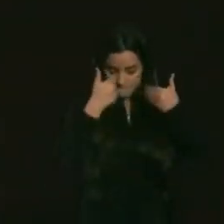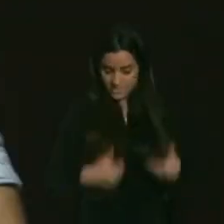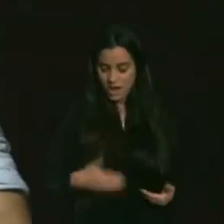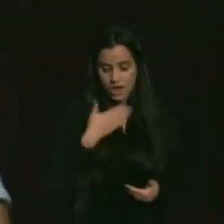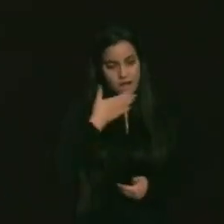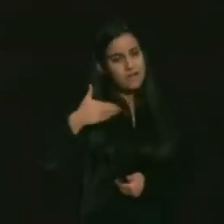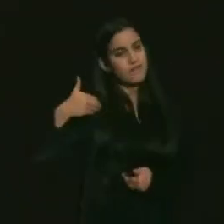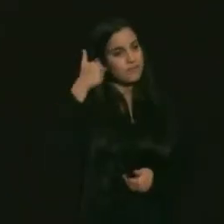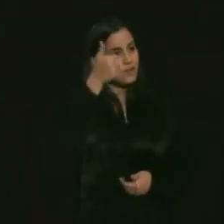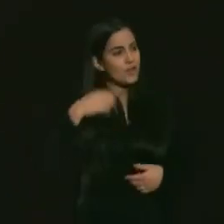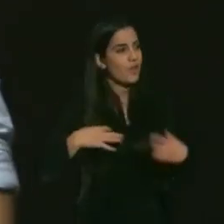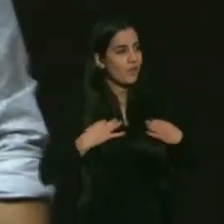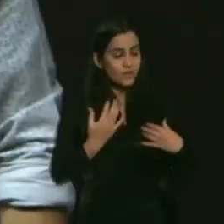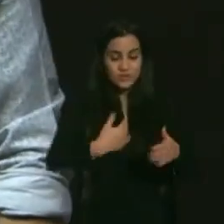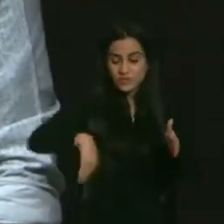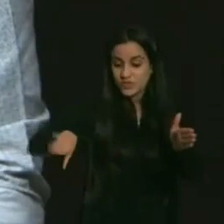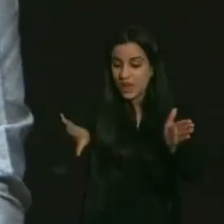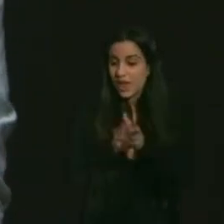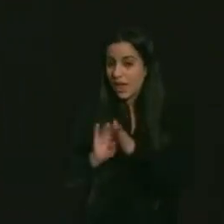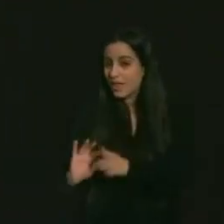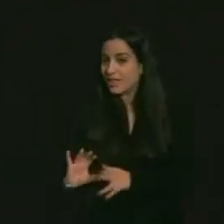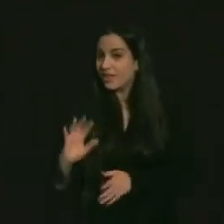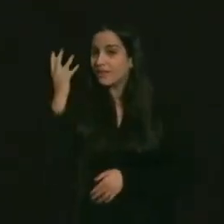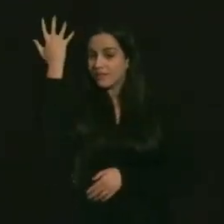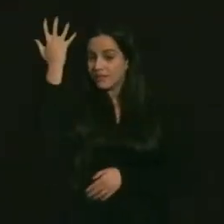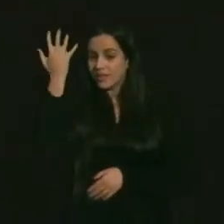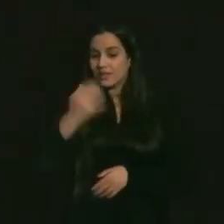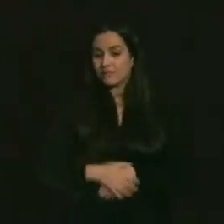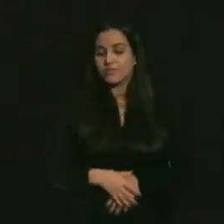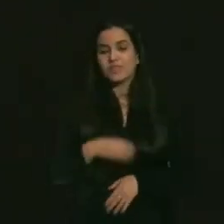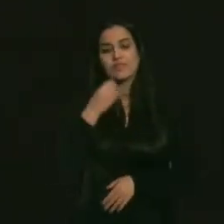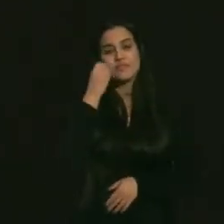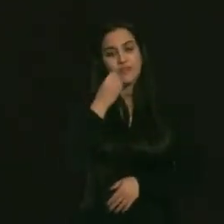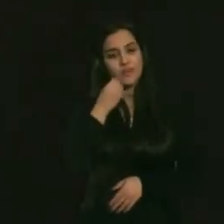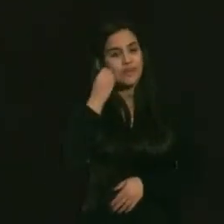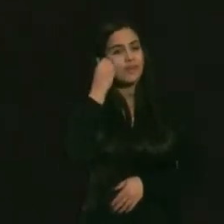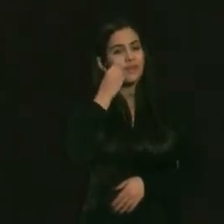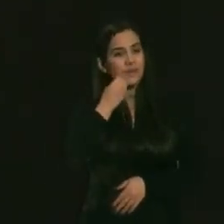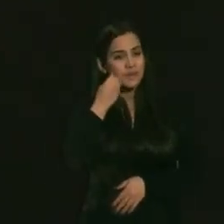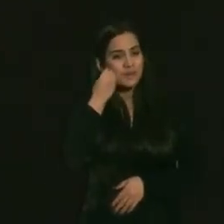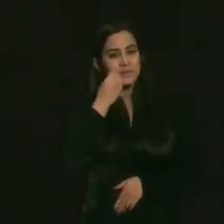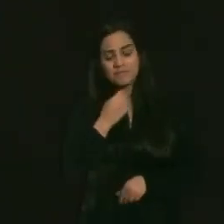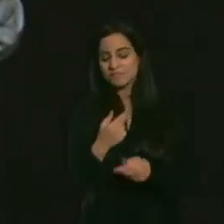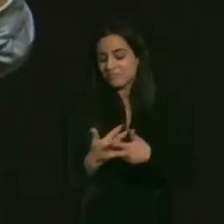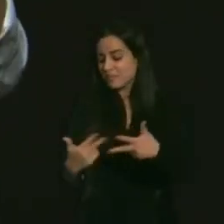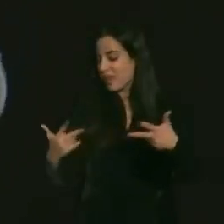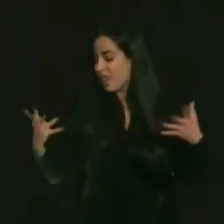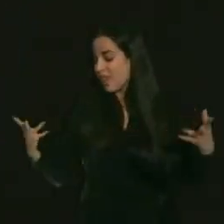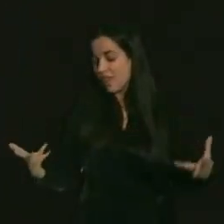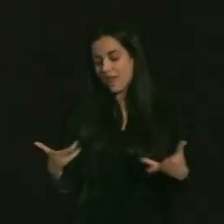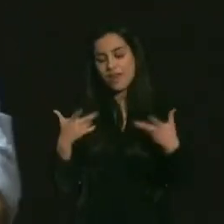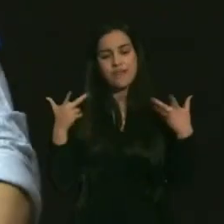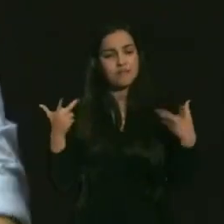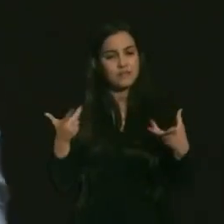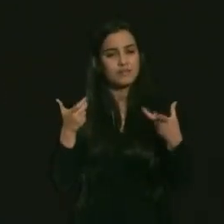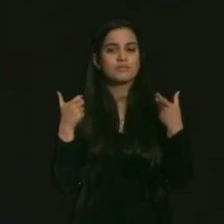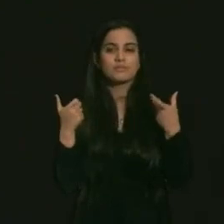roupa, vieram para a festa e provaram os manjares do